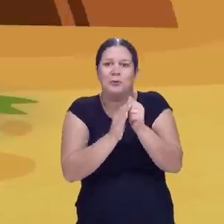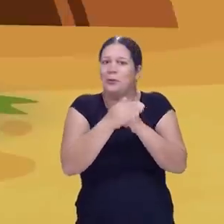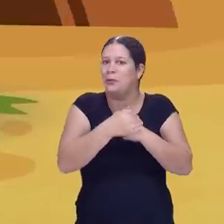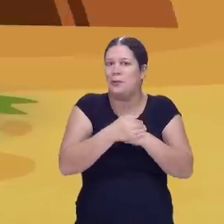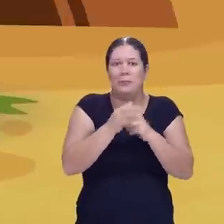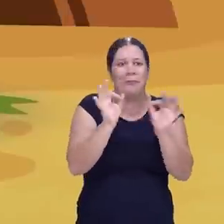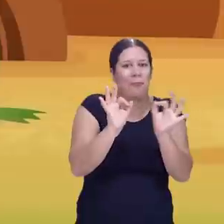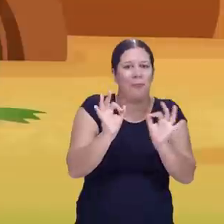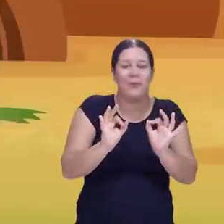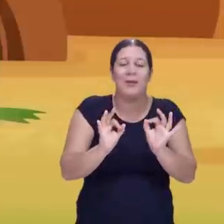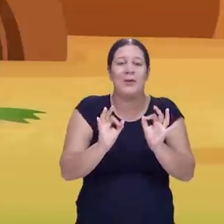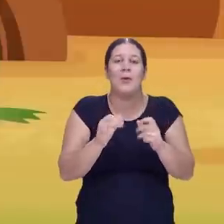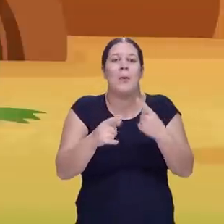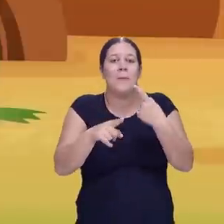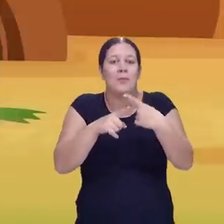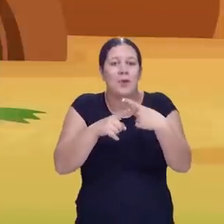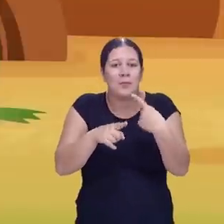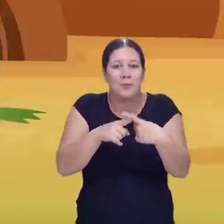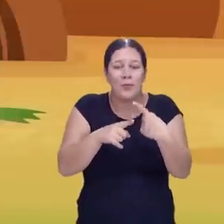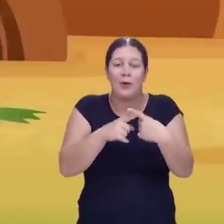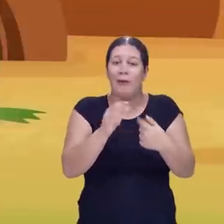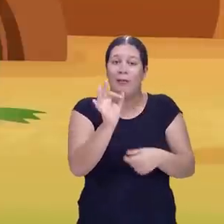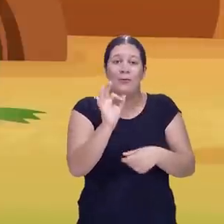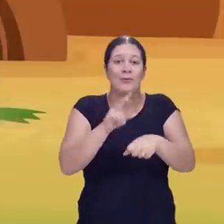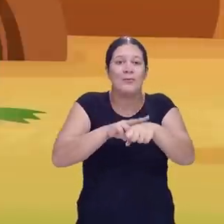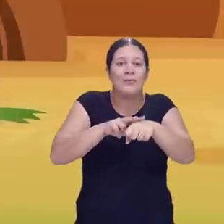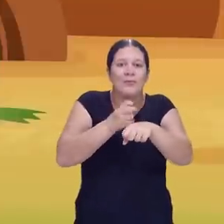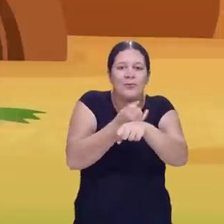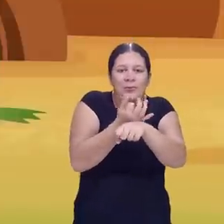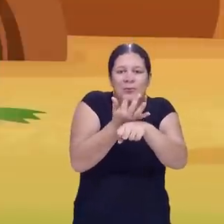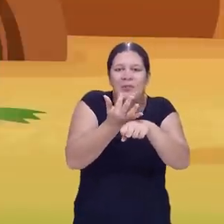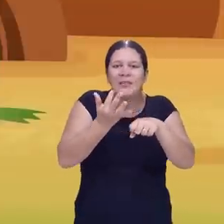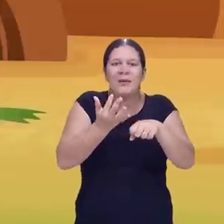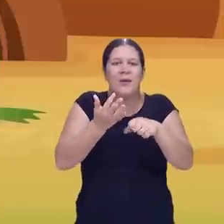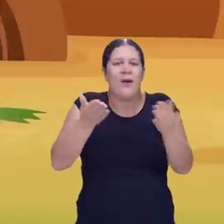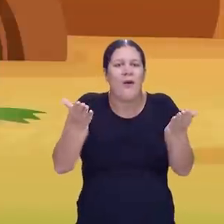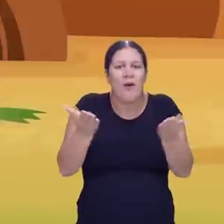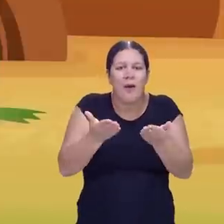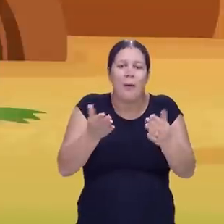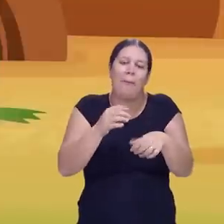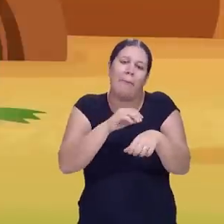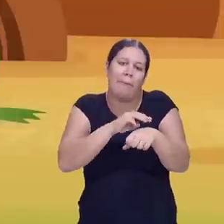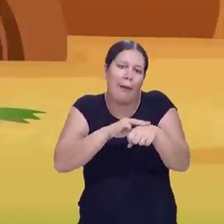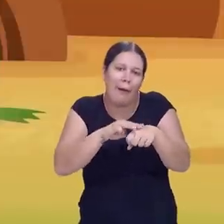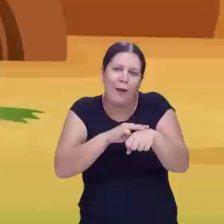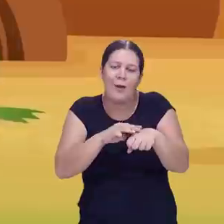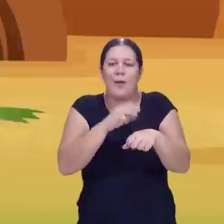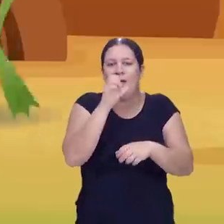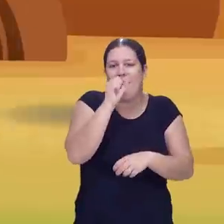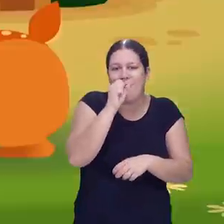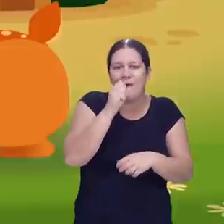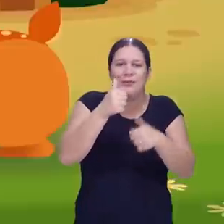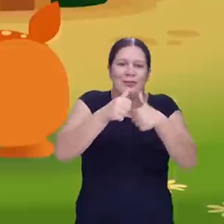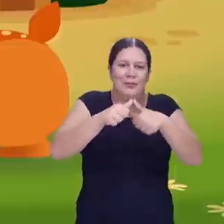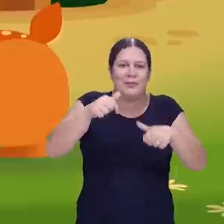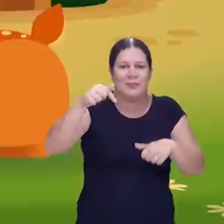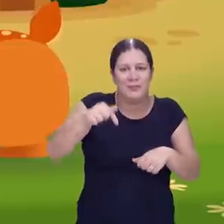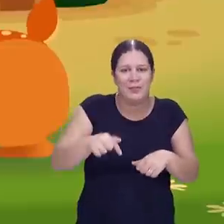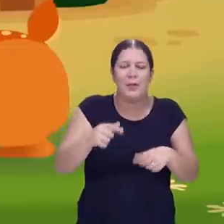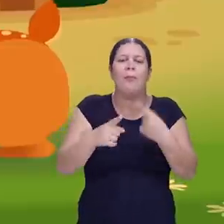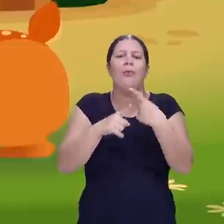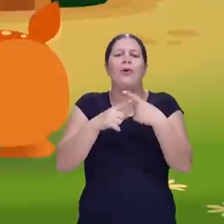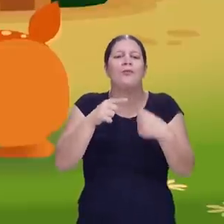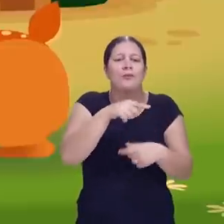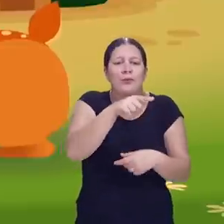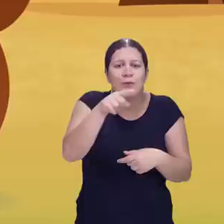camuflados. É que não estamos mais na grama, Cláudio. Tá tudo muito mais pro marrom e laranja por aqui. Por que vocês